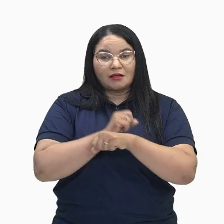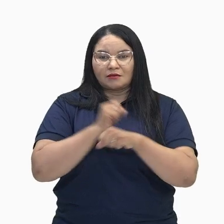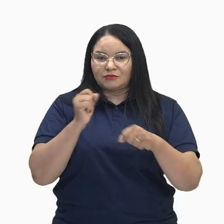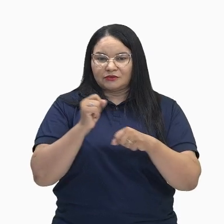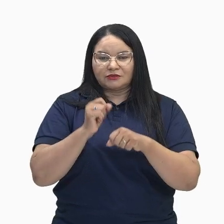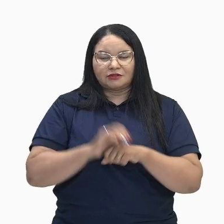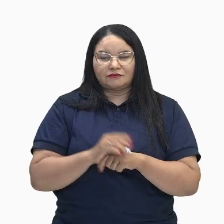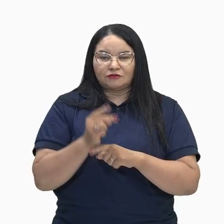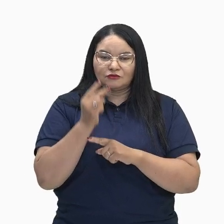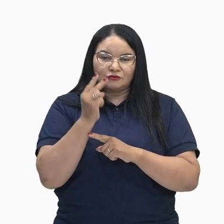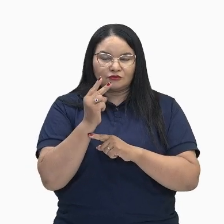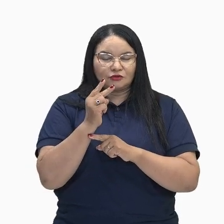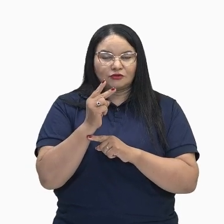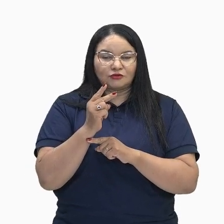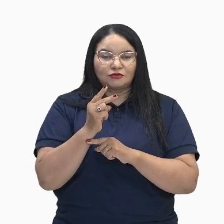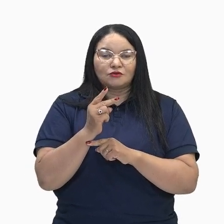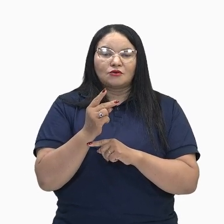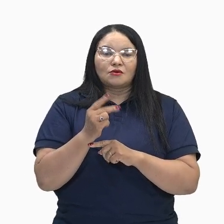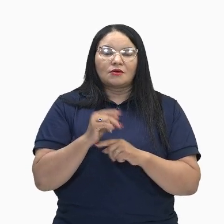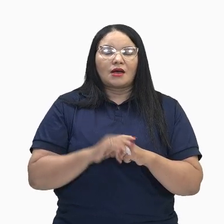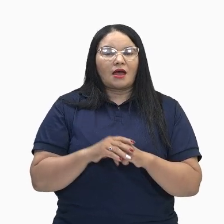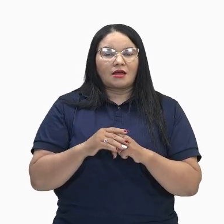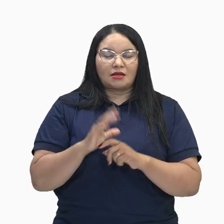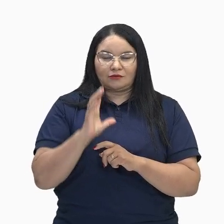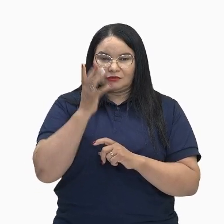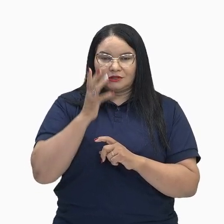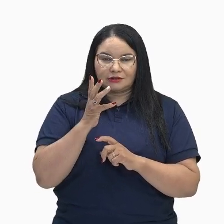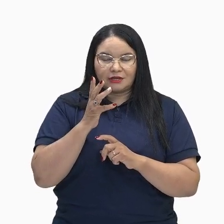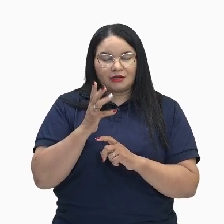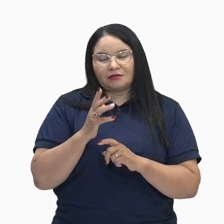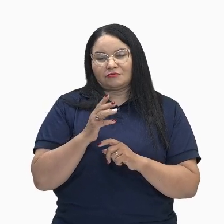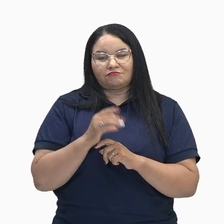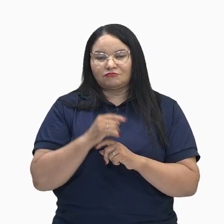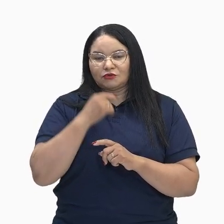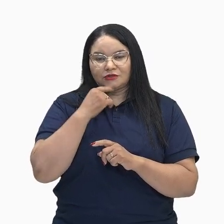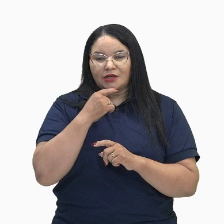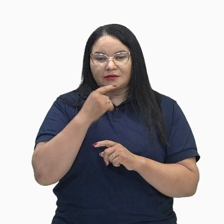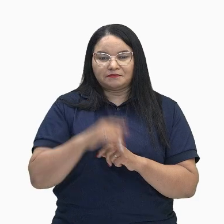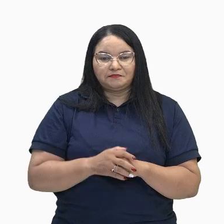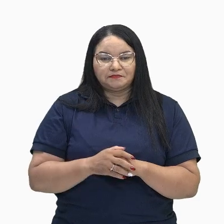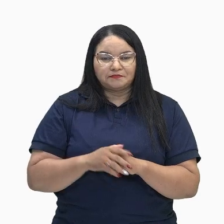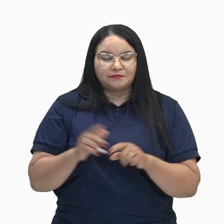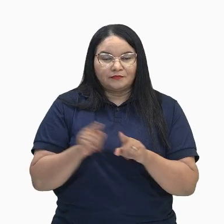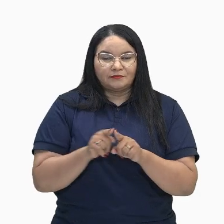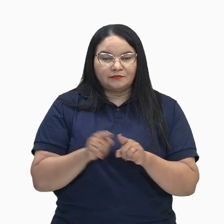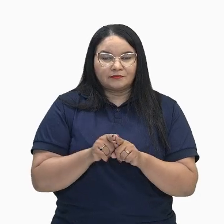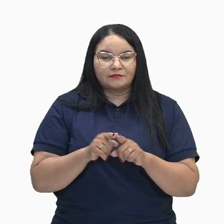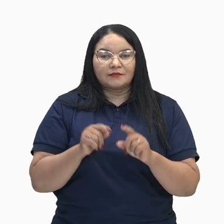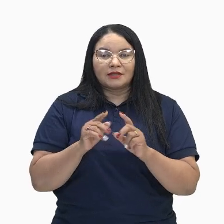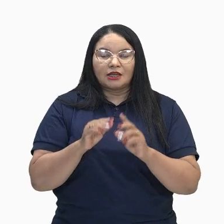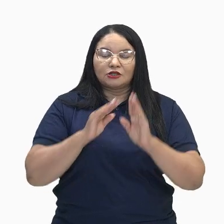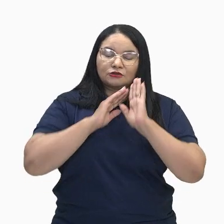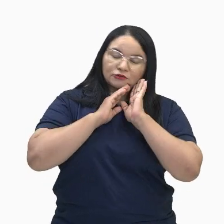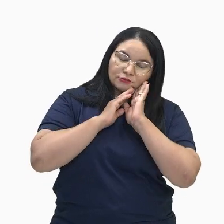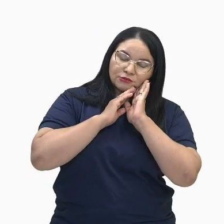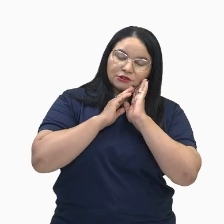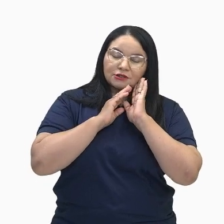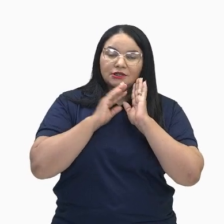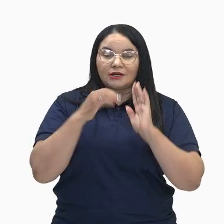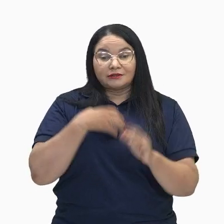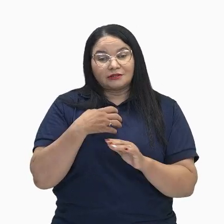mesmo tempo. Você percebe que tem o sentido da ideia contrária, porque dormir tem um sentido e acordar tem